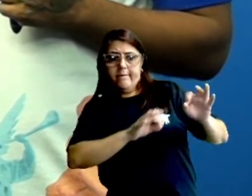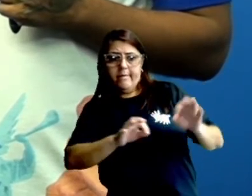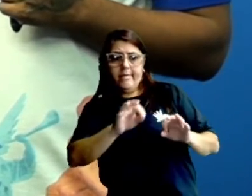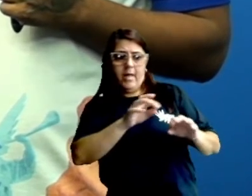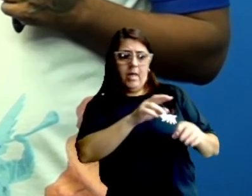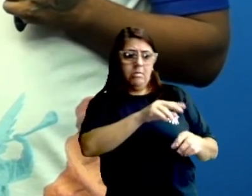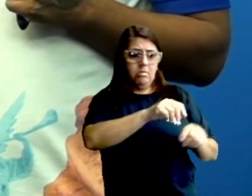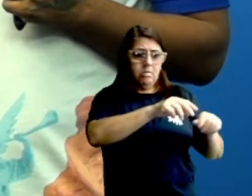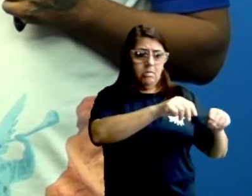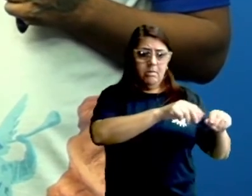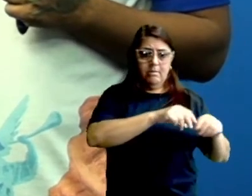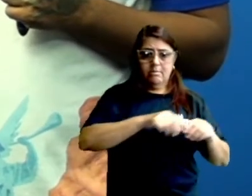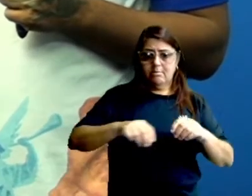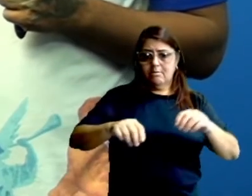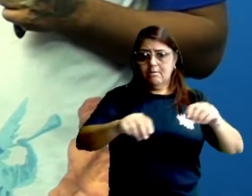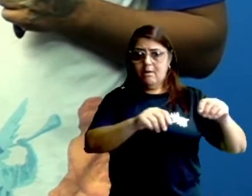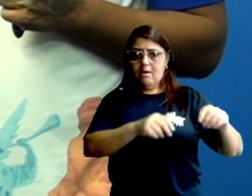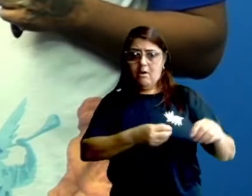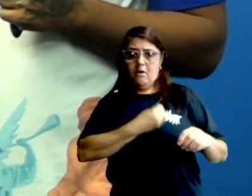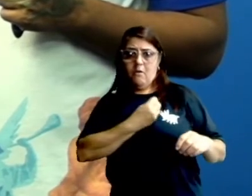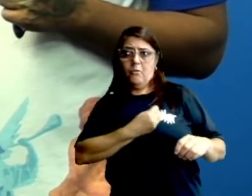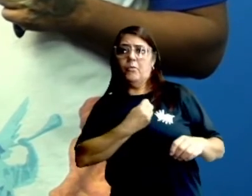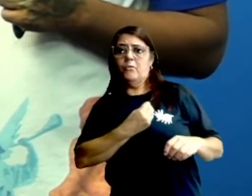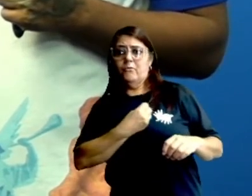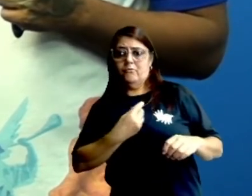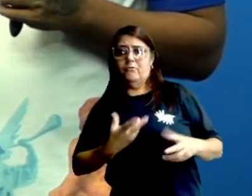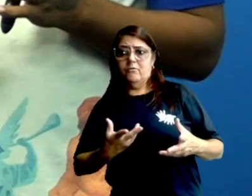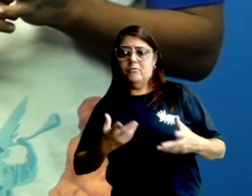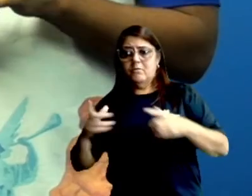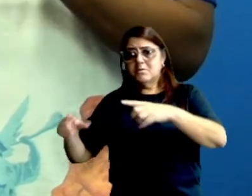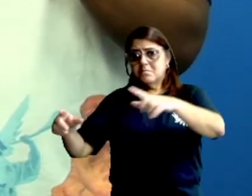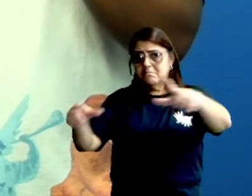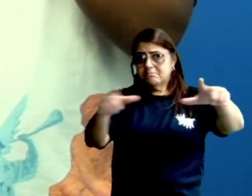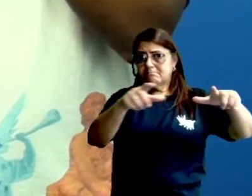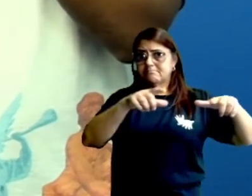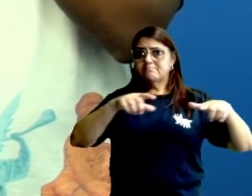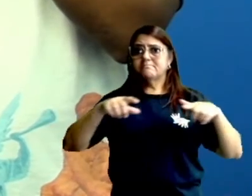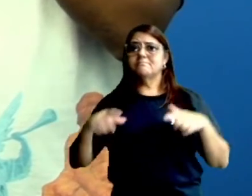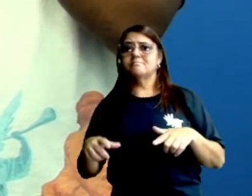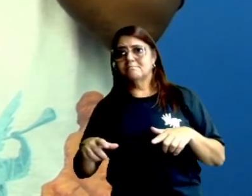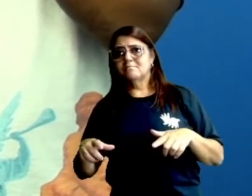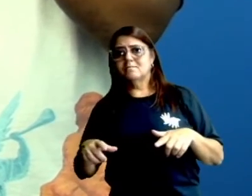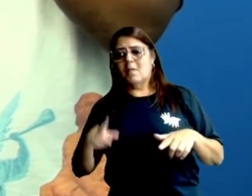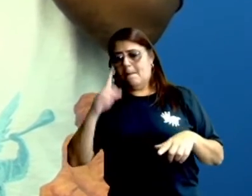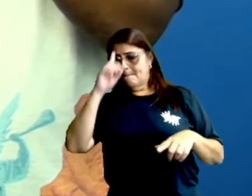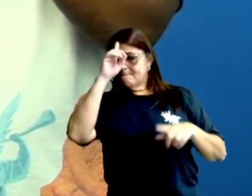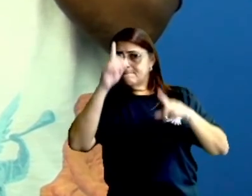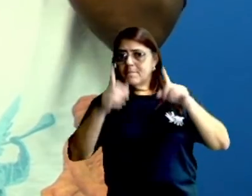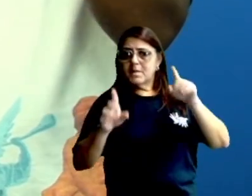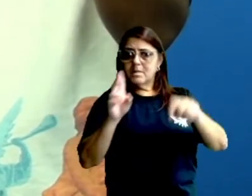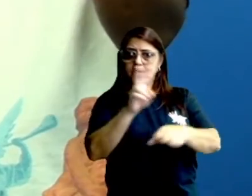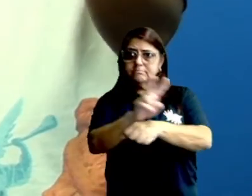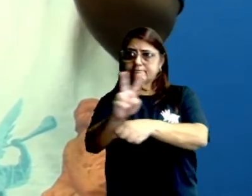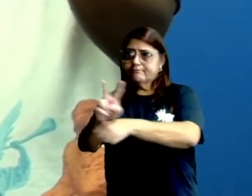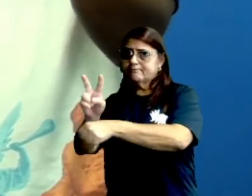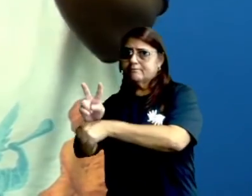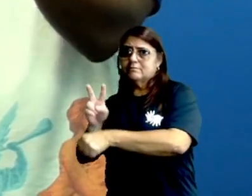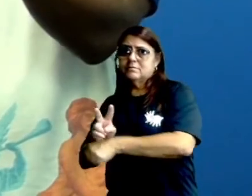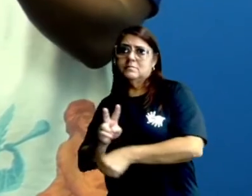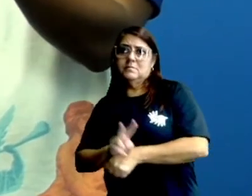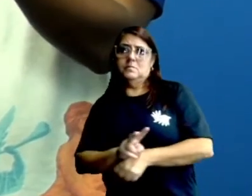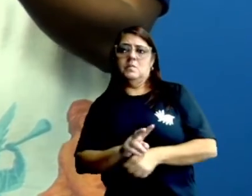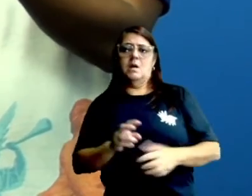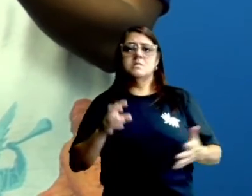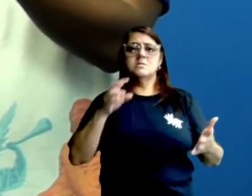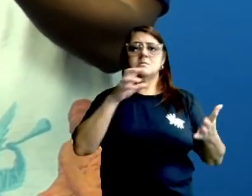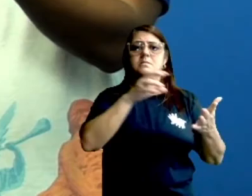da da terra deve ser o rei do mundo dos vivos divinamente falando né isso fez que ele eles fundamental